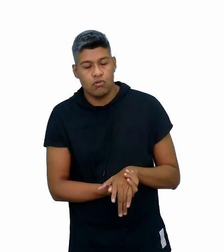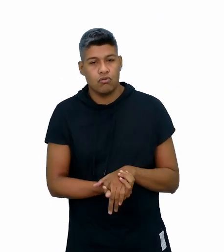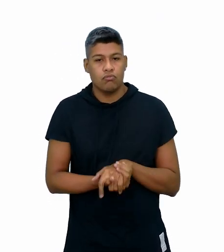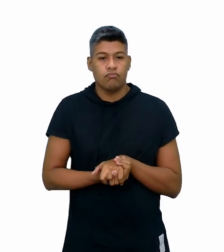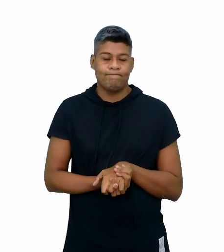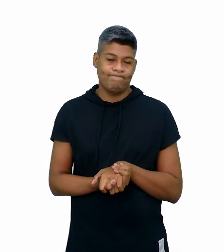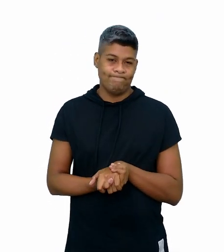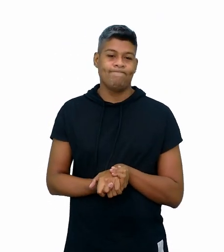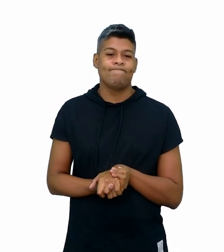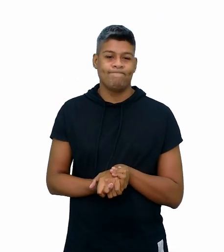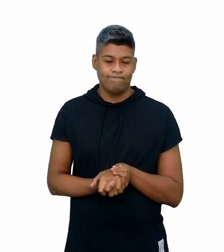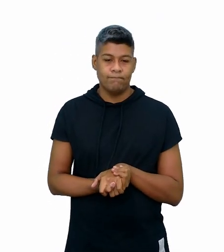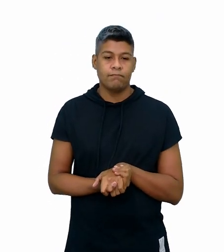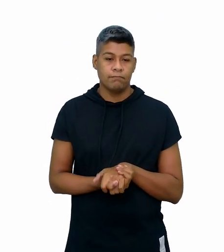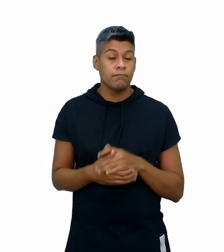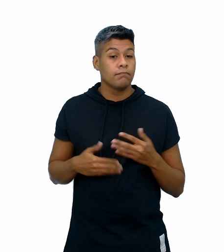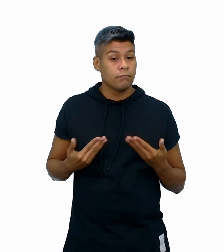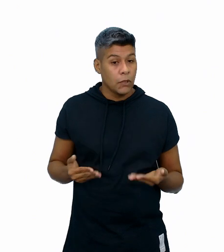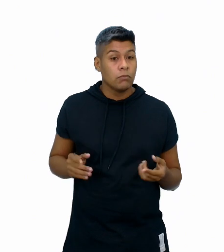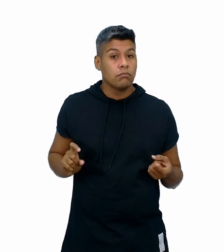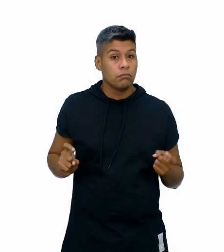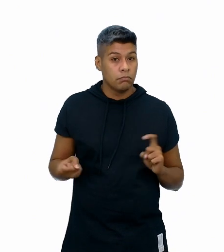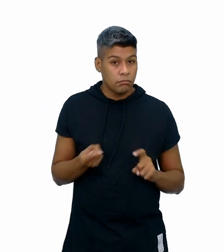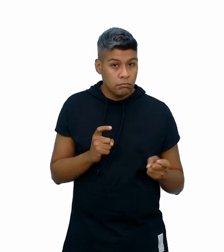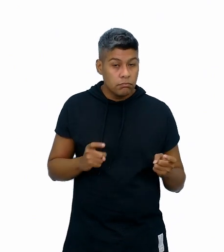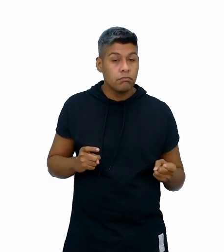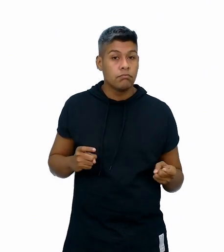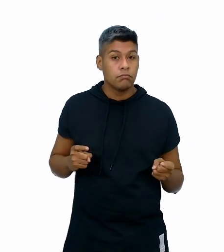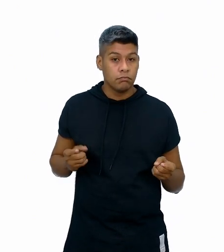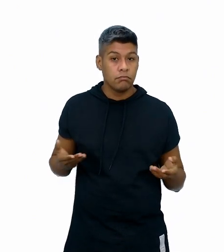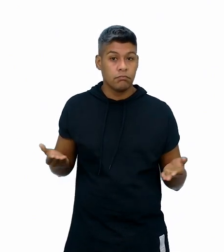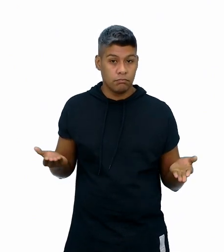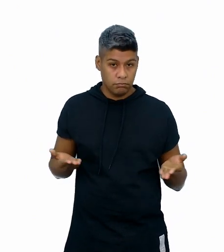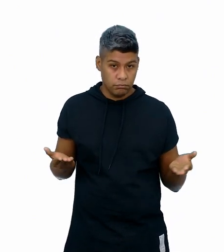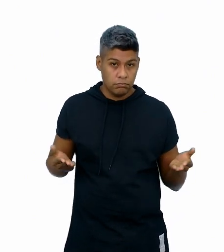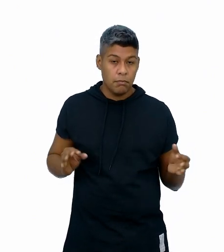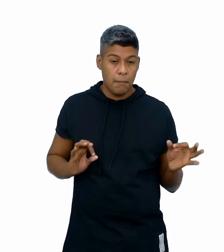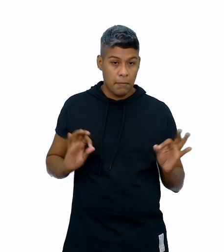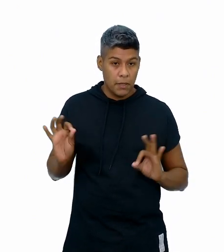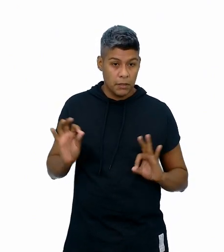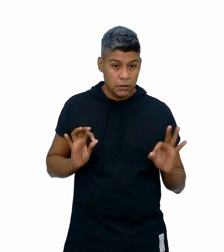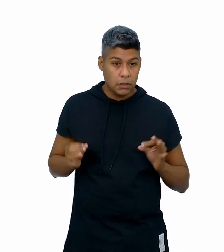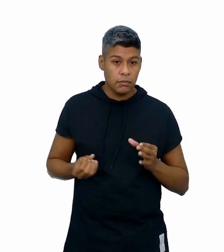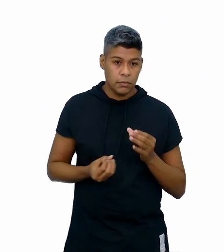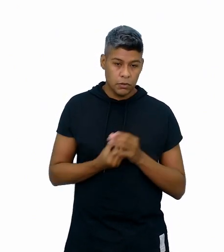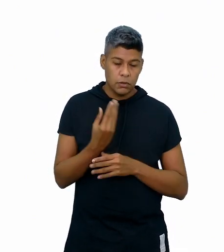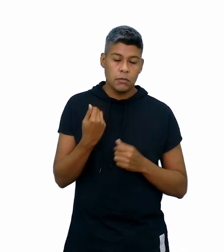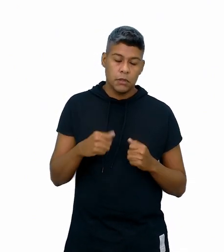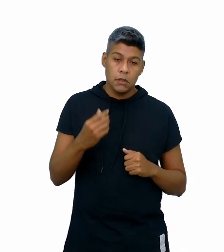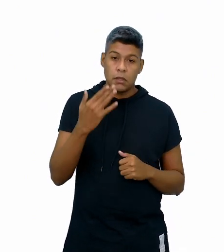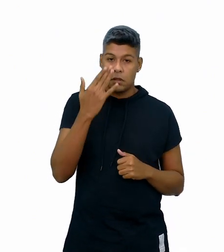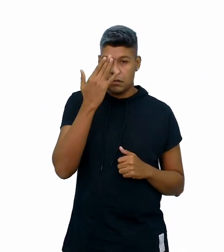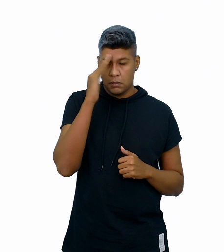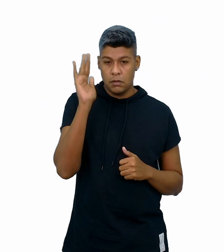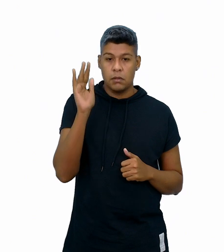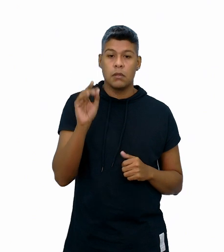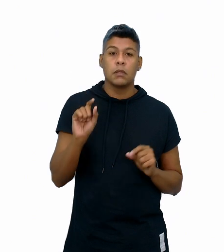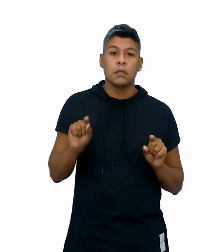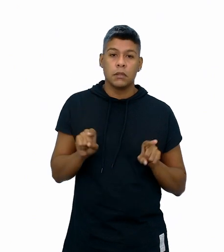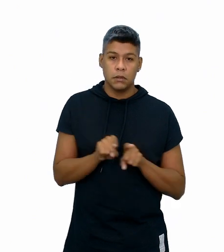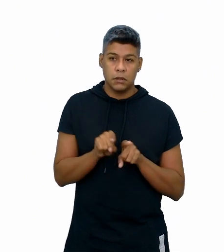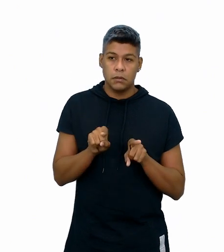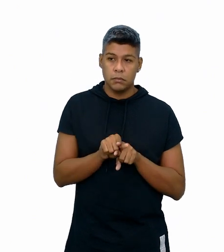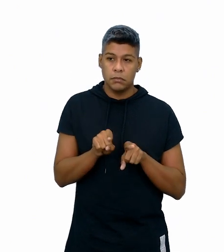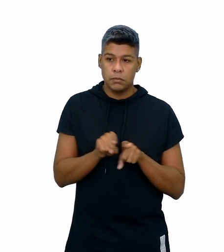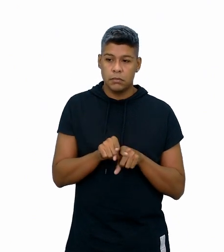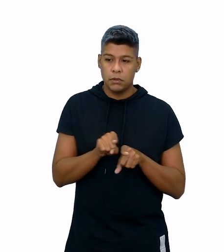estudantes, tá bem? Então, como foi discutido até o momento, né, para planejar e produzir, eu preciso compreender, além de considerar a